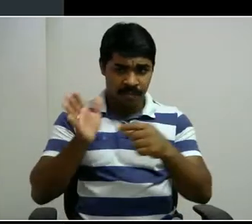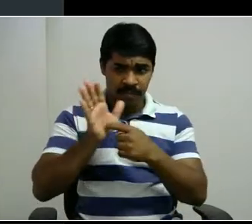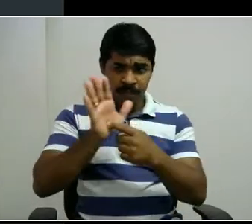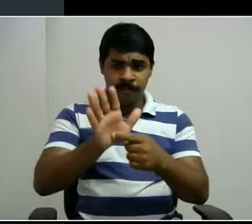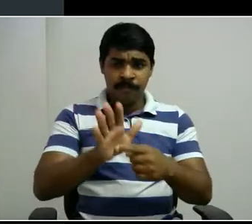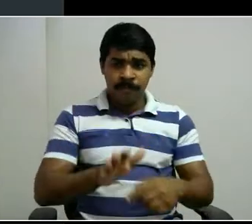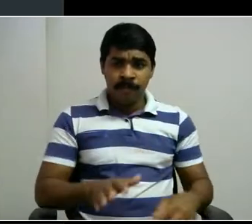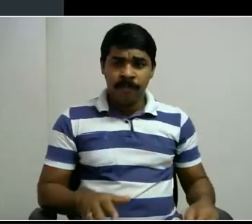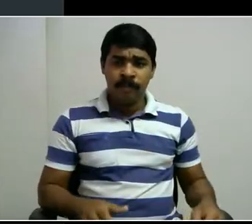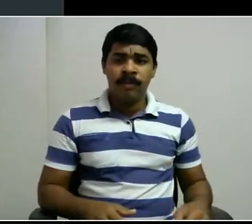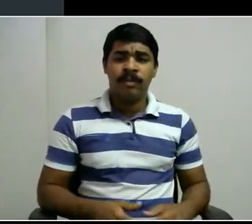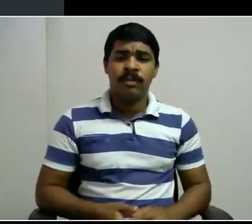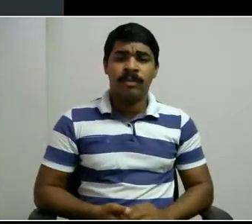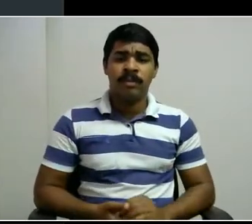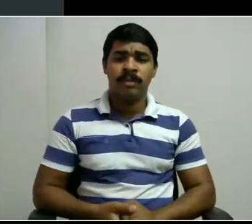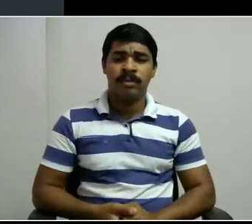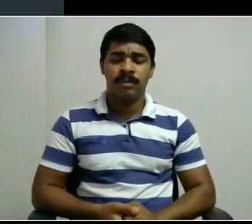Né?